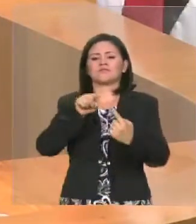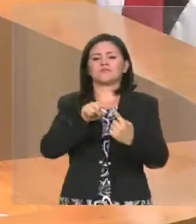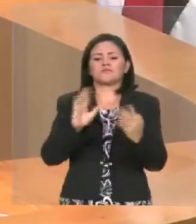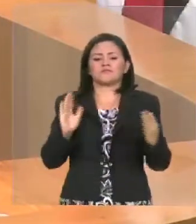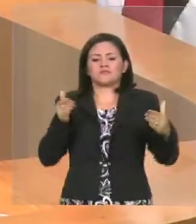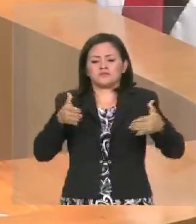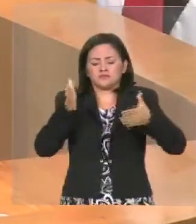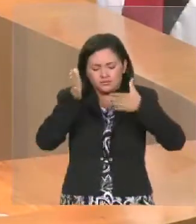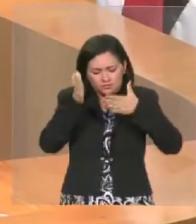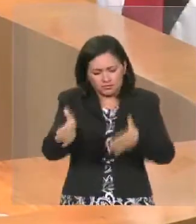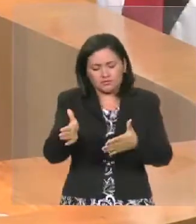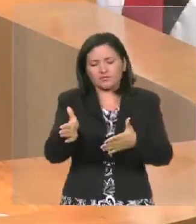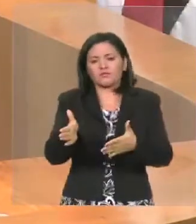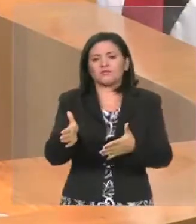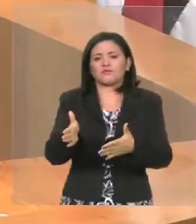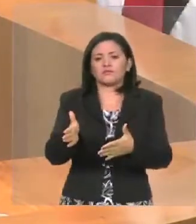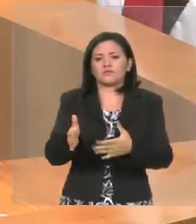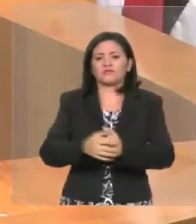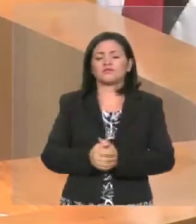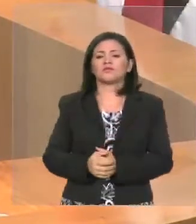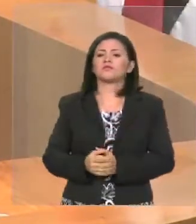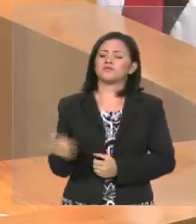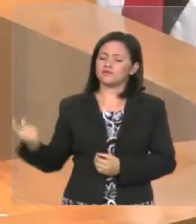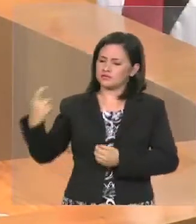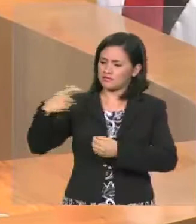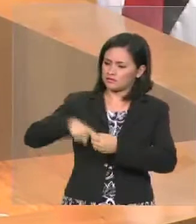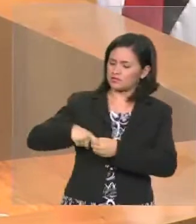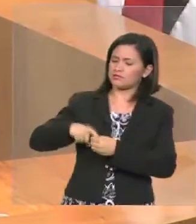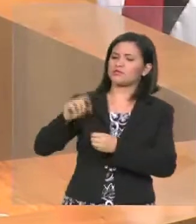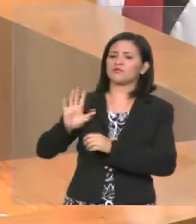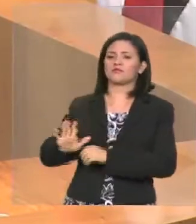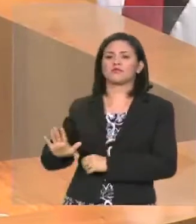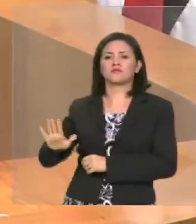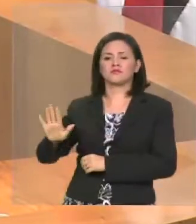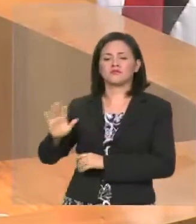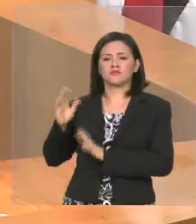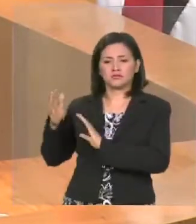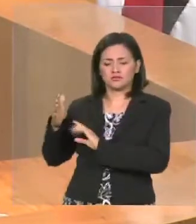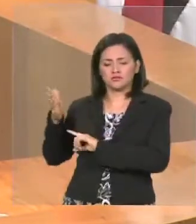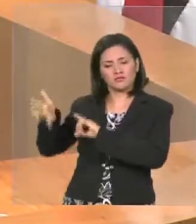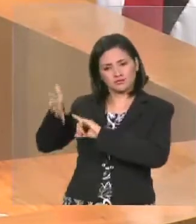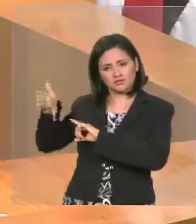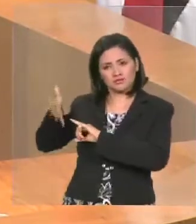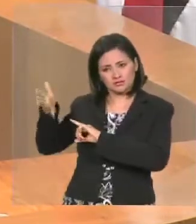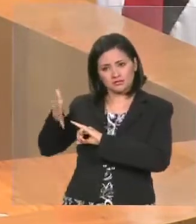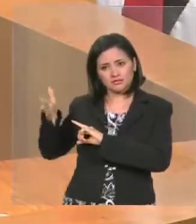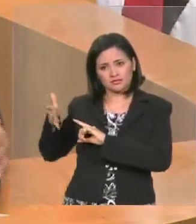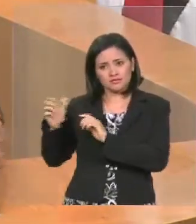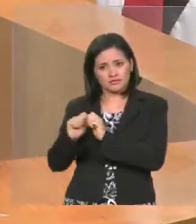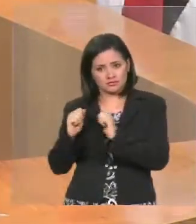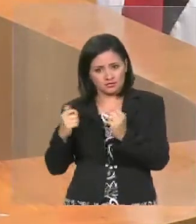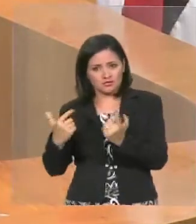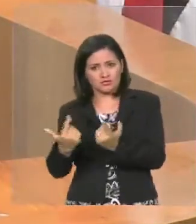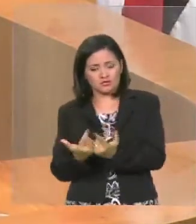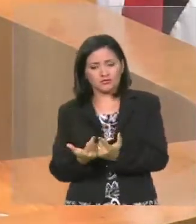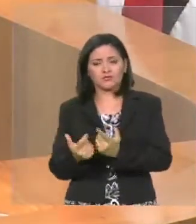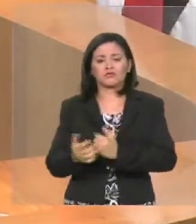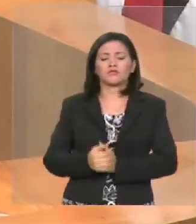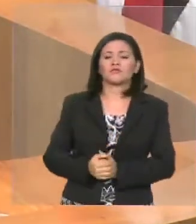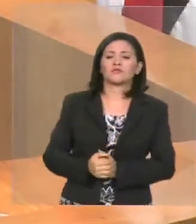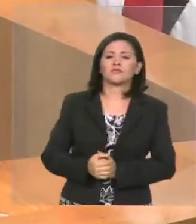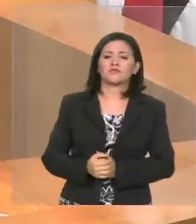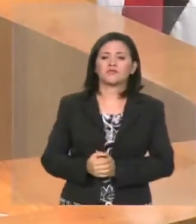nada. De volta à tribuna da Assembleia Legislativa, deputado Elton, combativo,